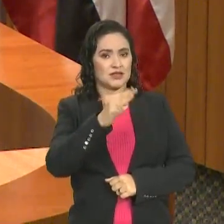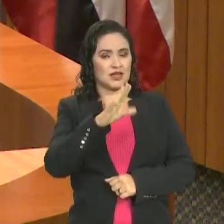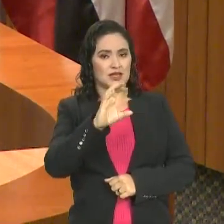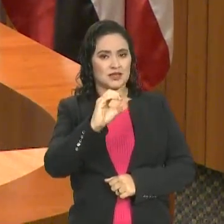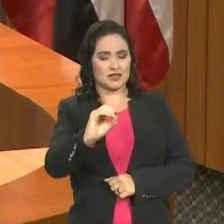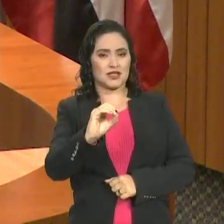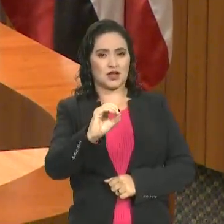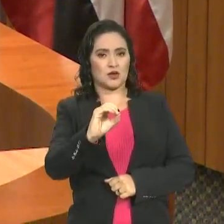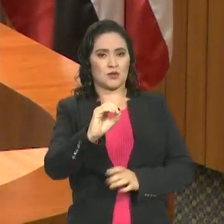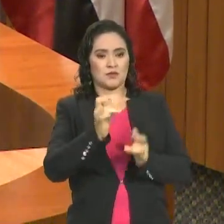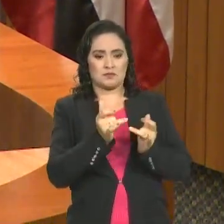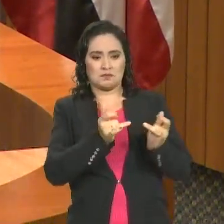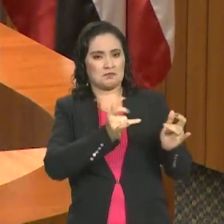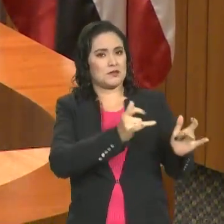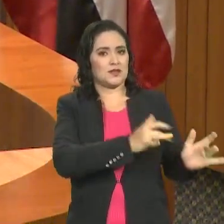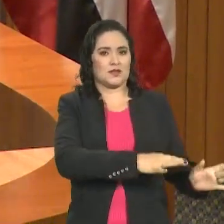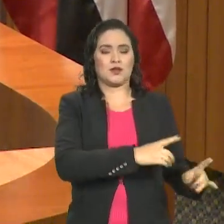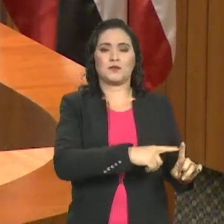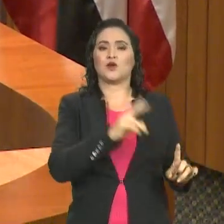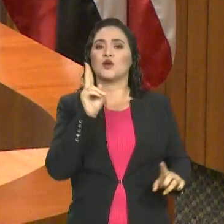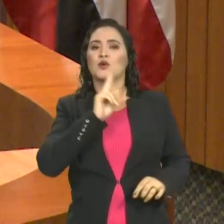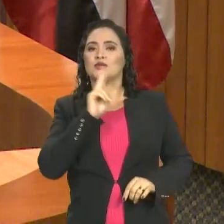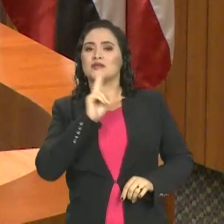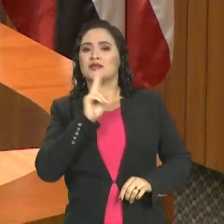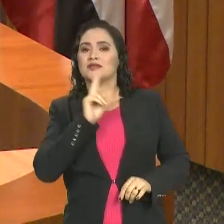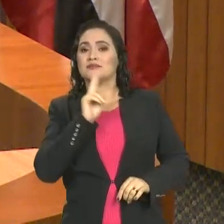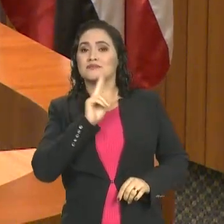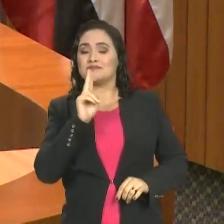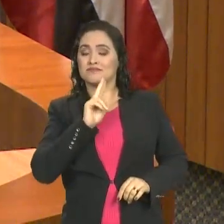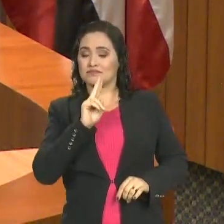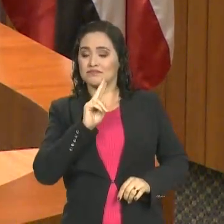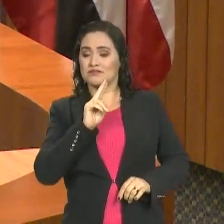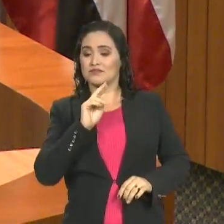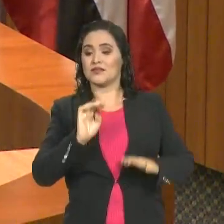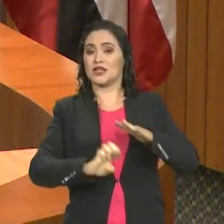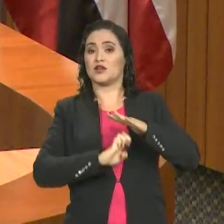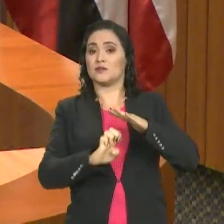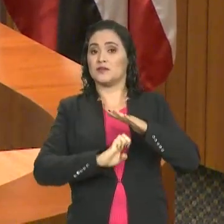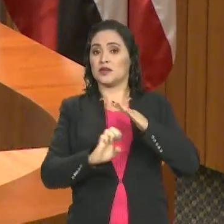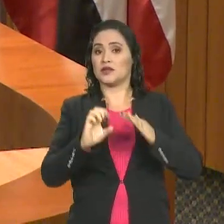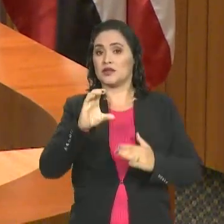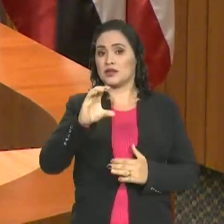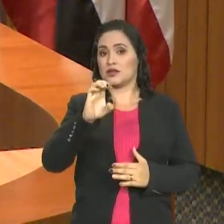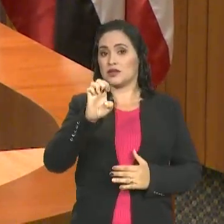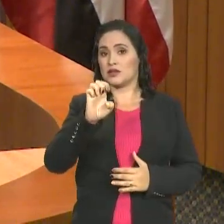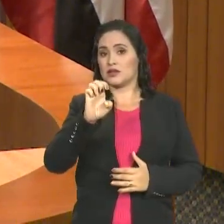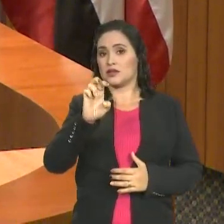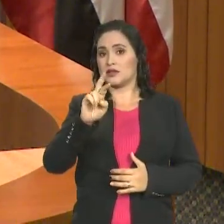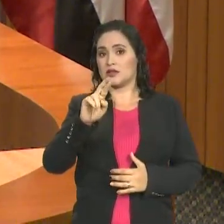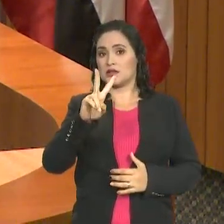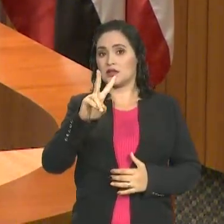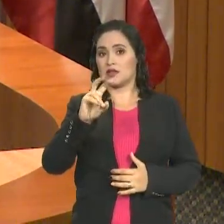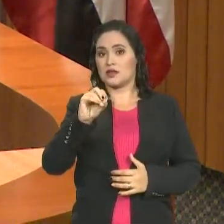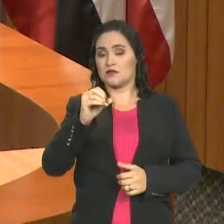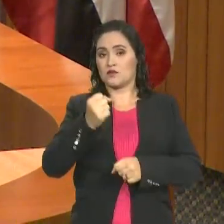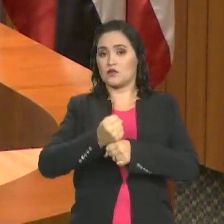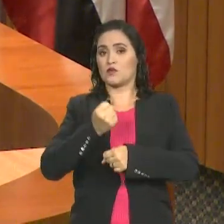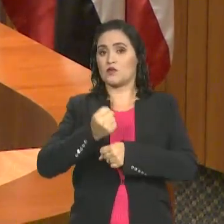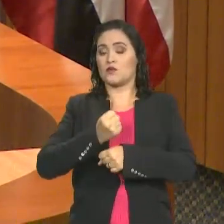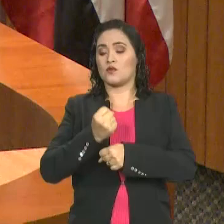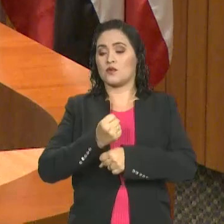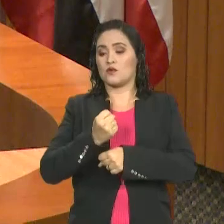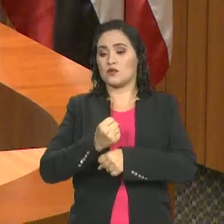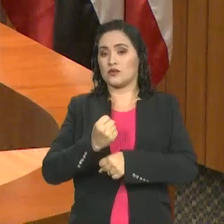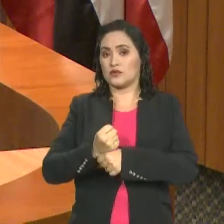SMTT. A empresa é a Cerro Construções e Sinalização Limitada, empresa aqui do Piauí. A gente já